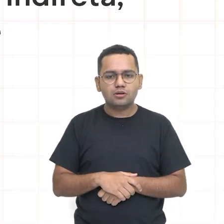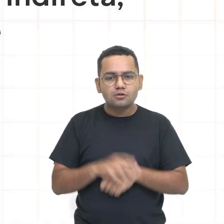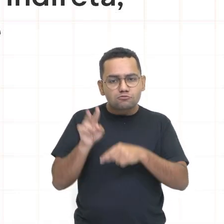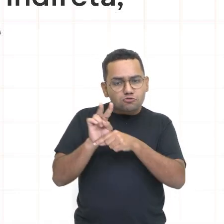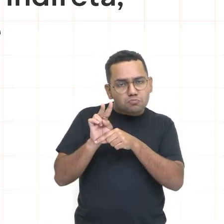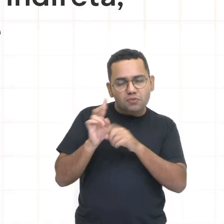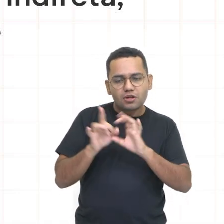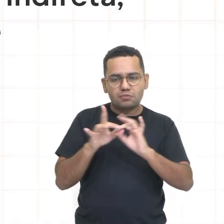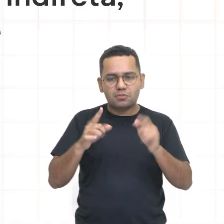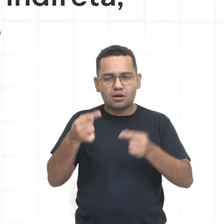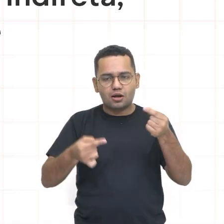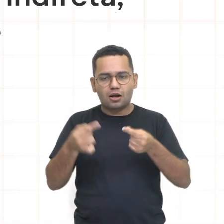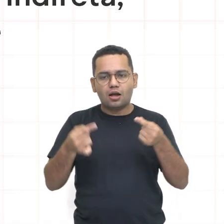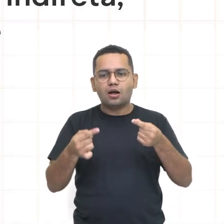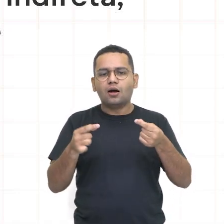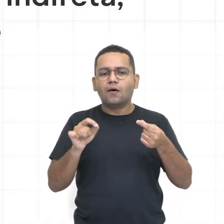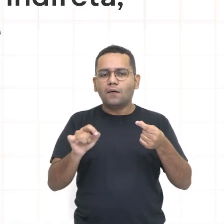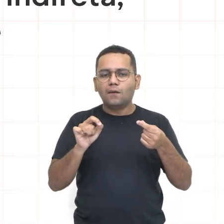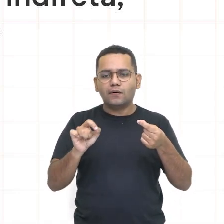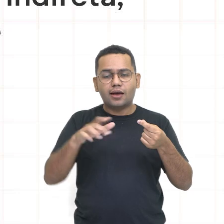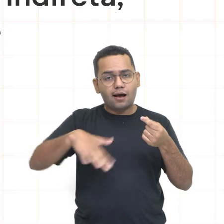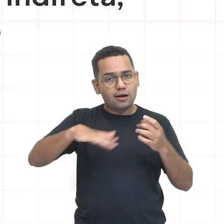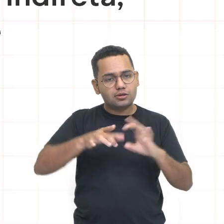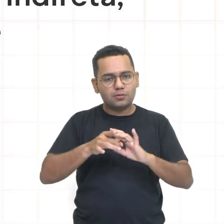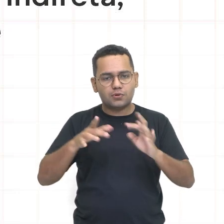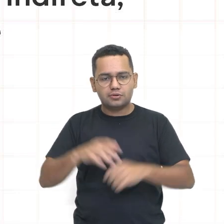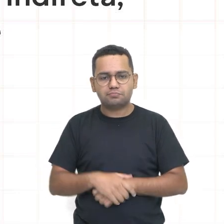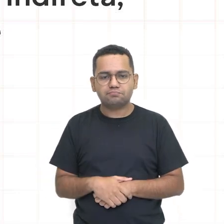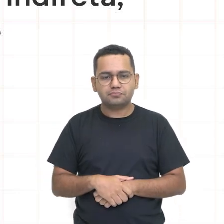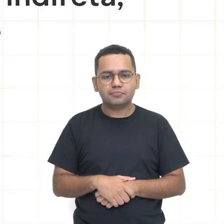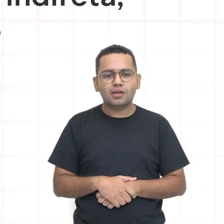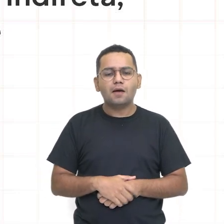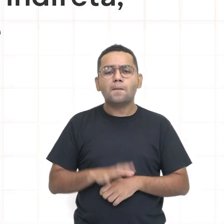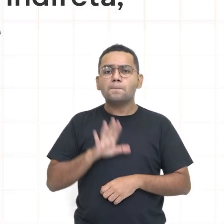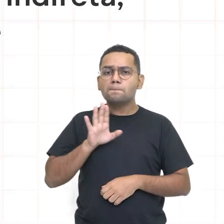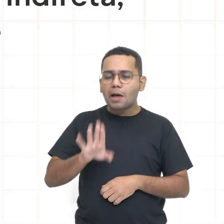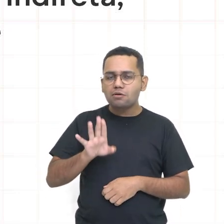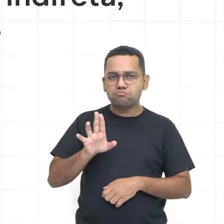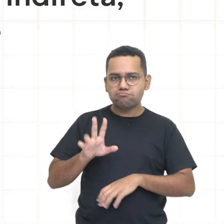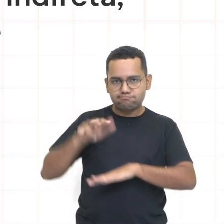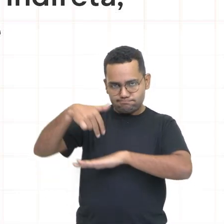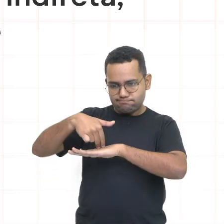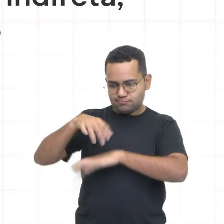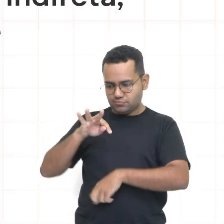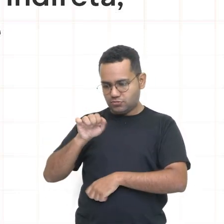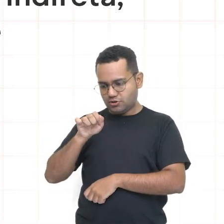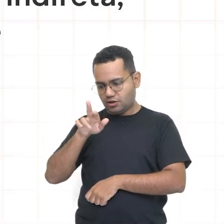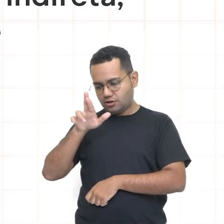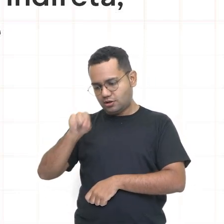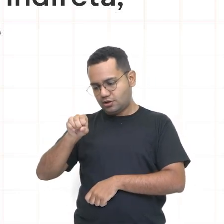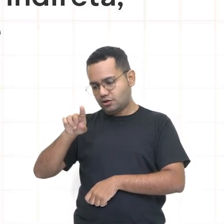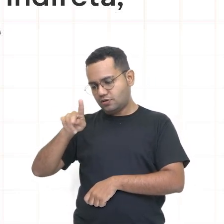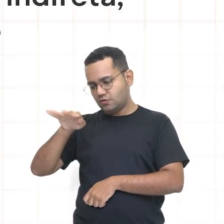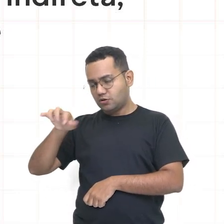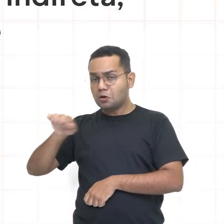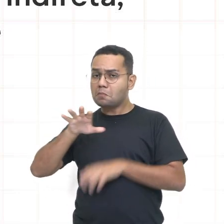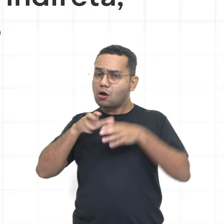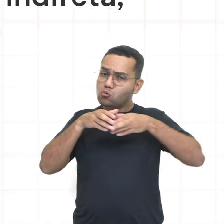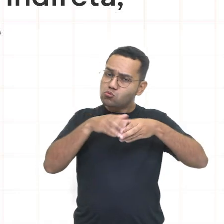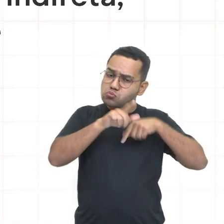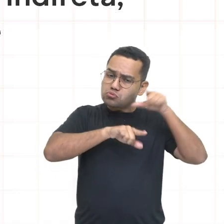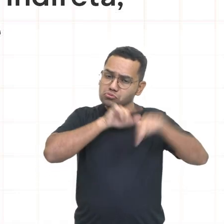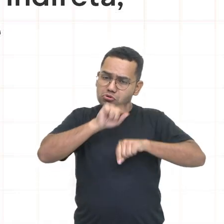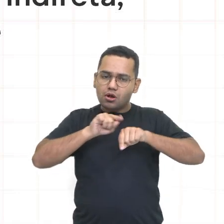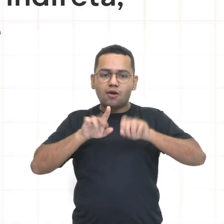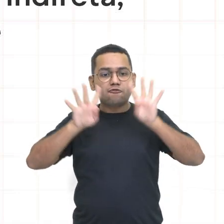democracia. Vamos observar também que a eleição de Tancredo Neves, mesmo que indireta, simbolizou o fim da ditadura